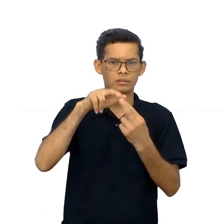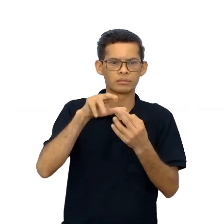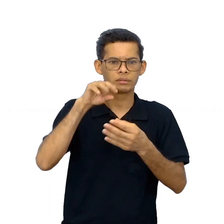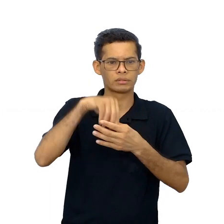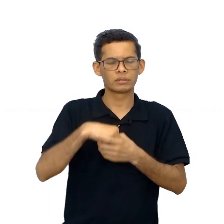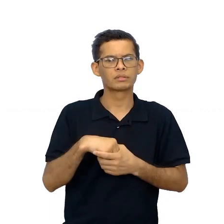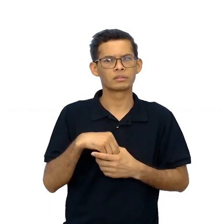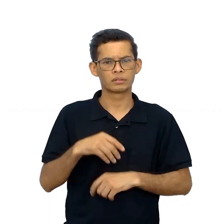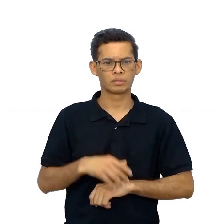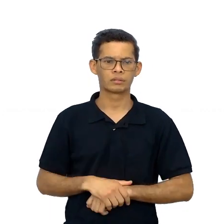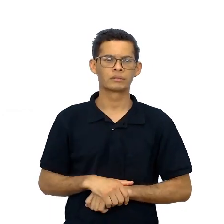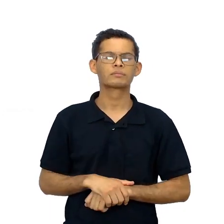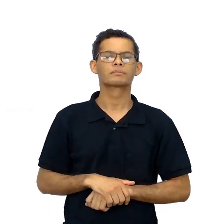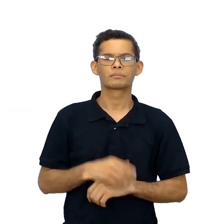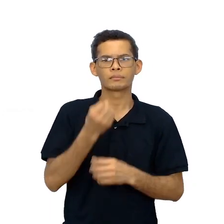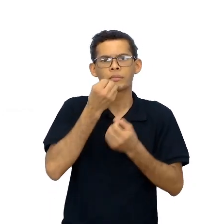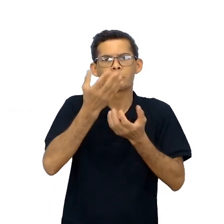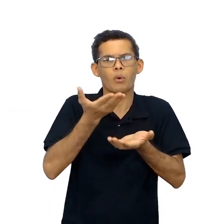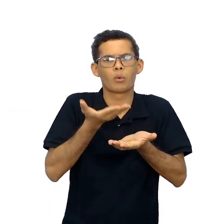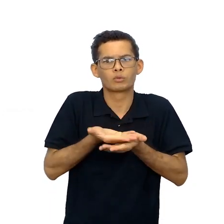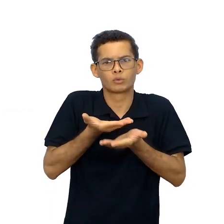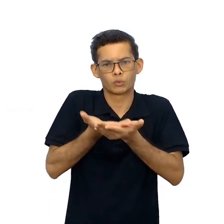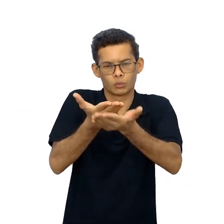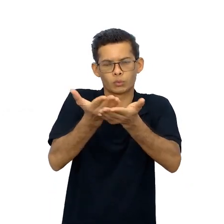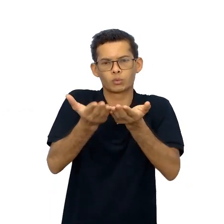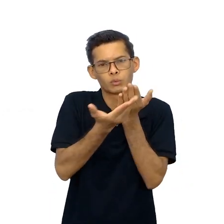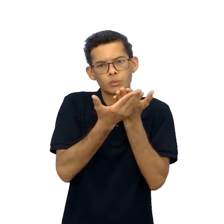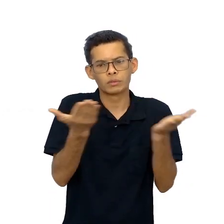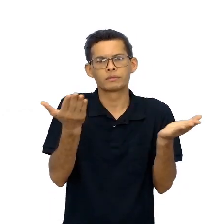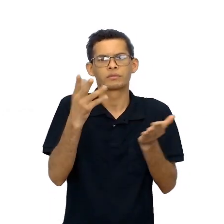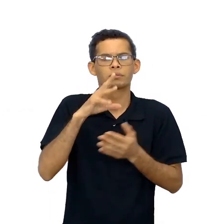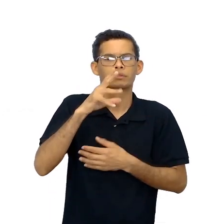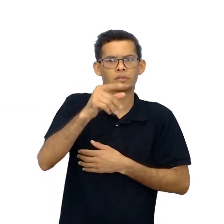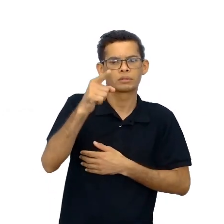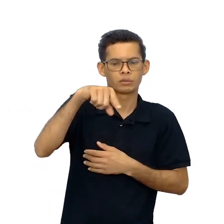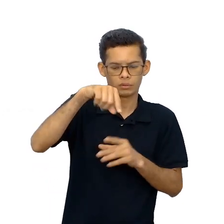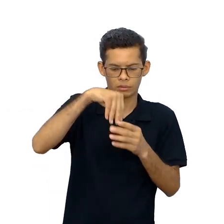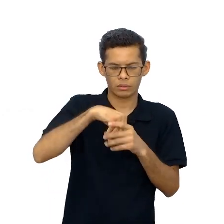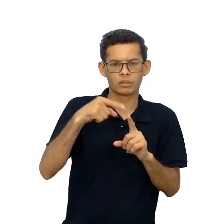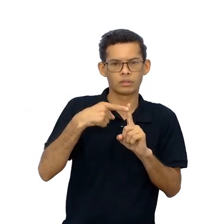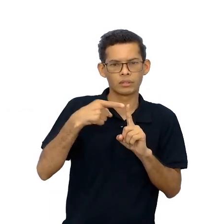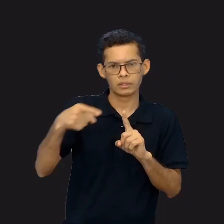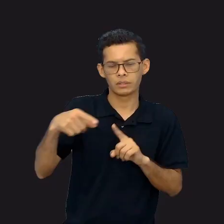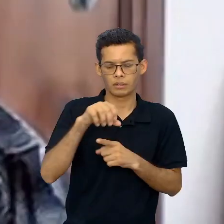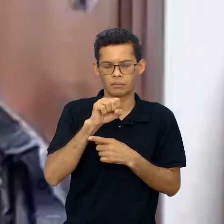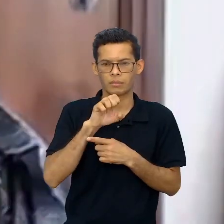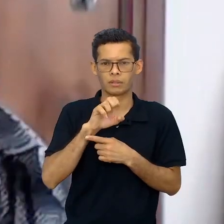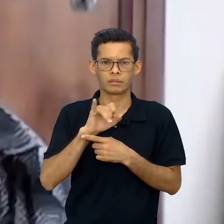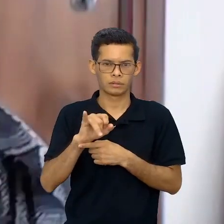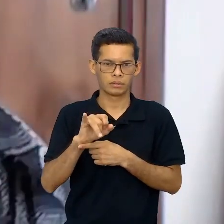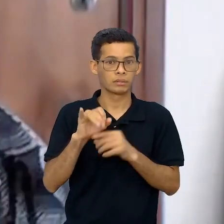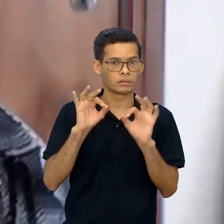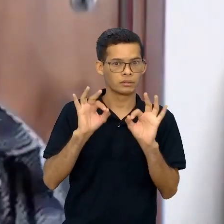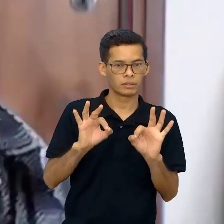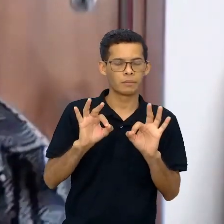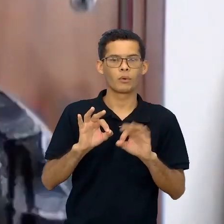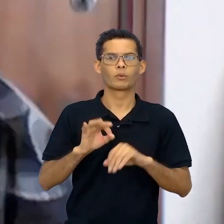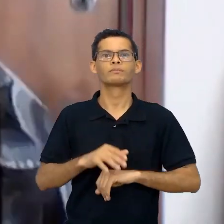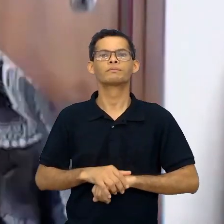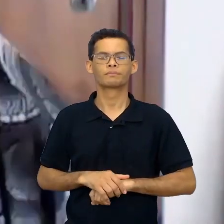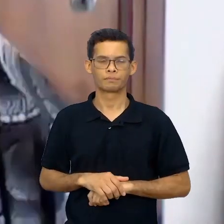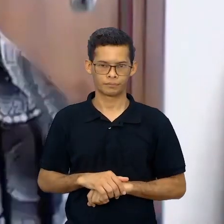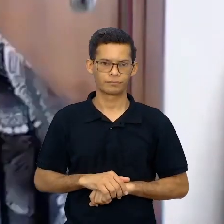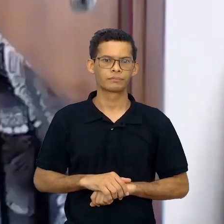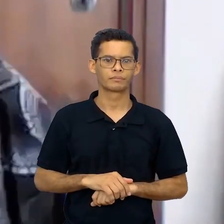formação, bons estudos para todos vocês nessa semana de SEI. Eu vou retomar a imagem aqui para